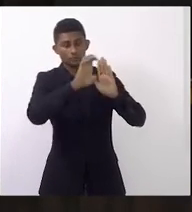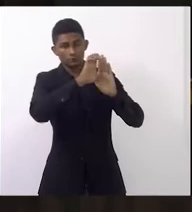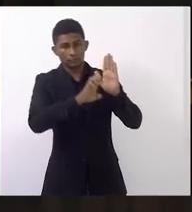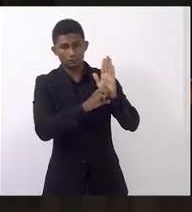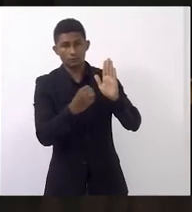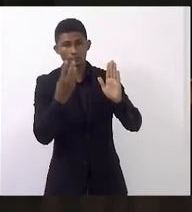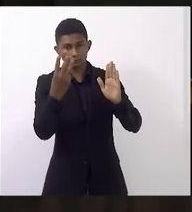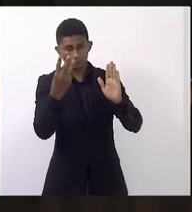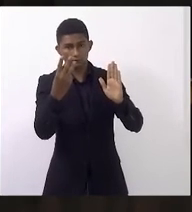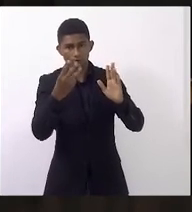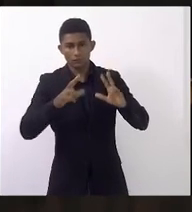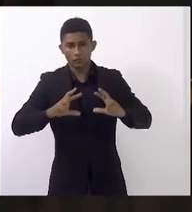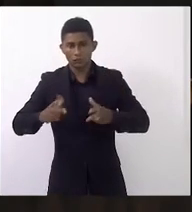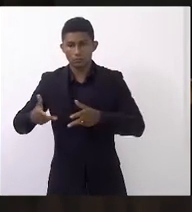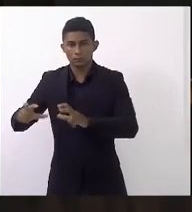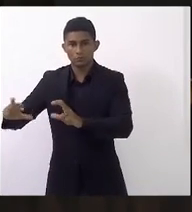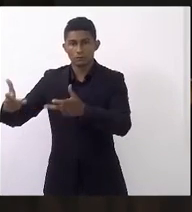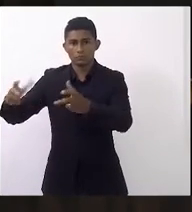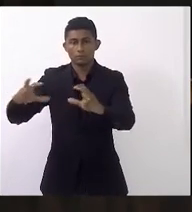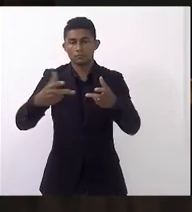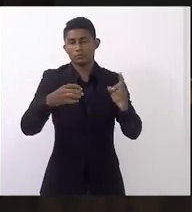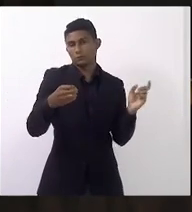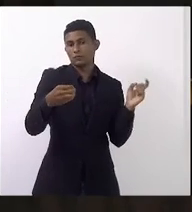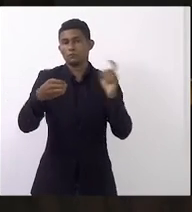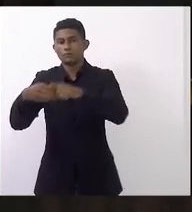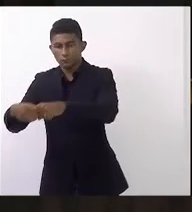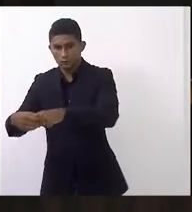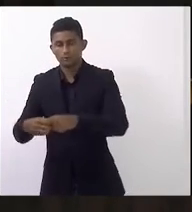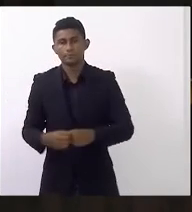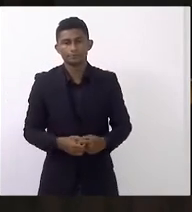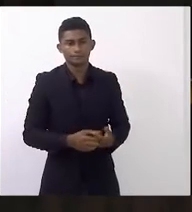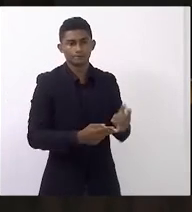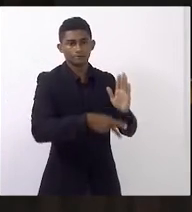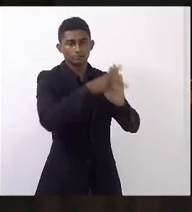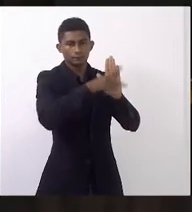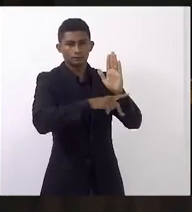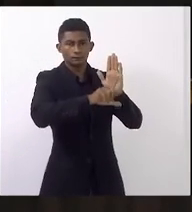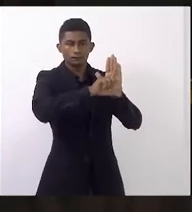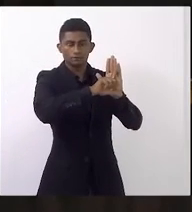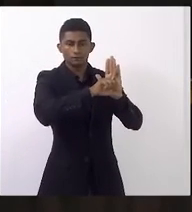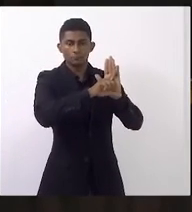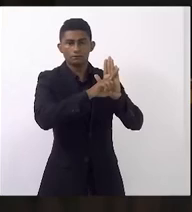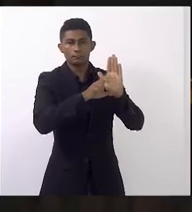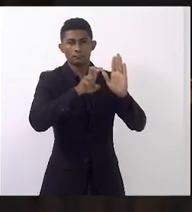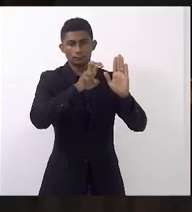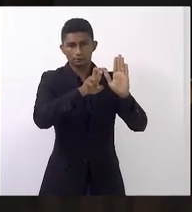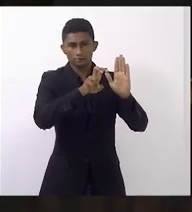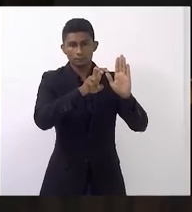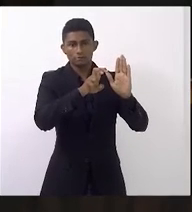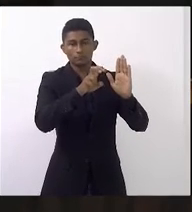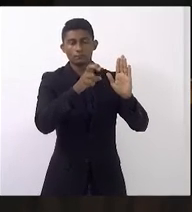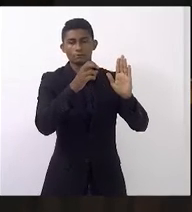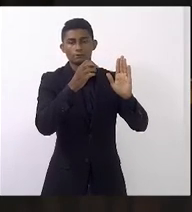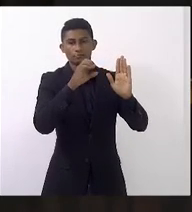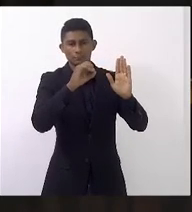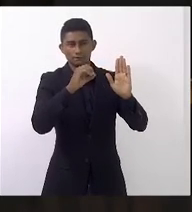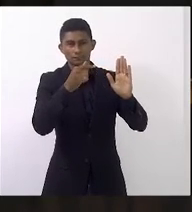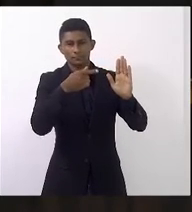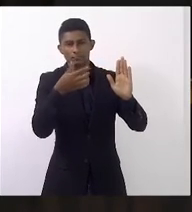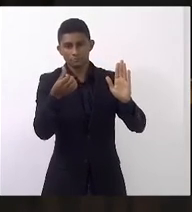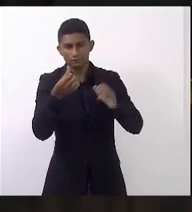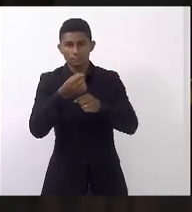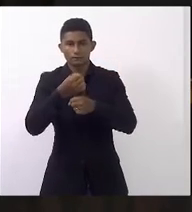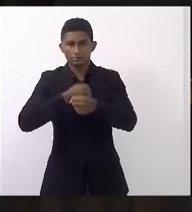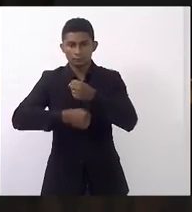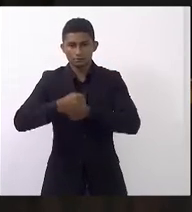e retorna às comissões temáticas. Projeto de lei número 5076, de 21, de autoria da